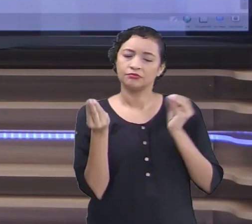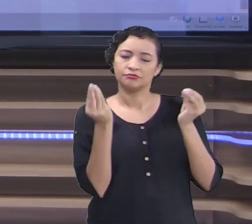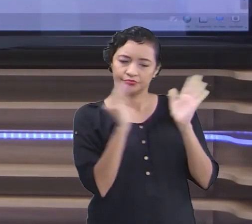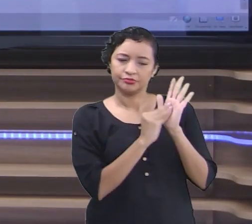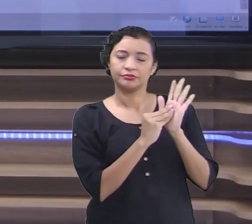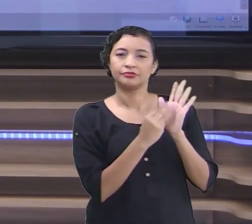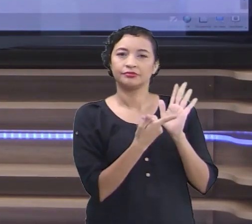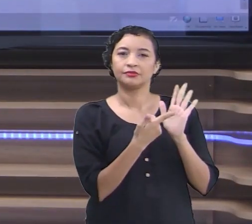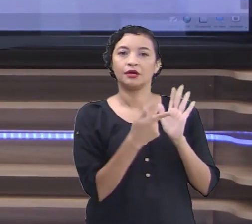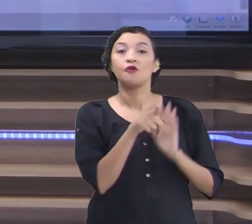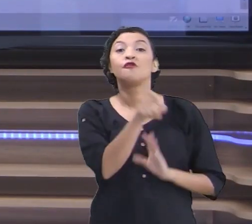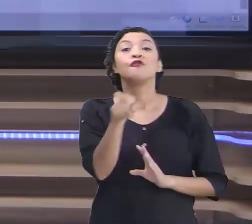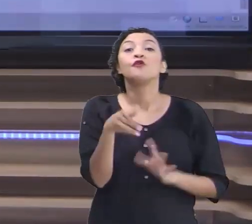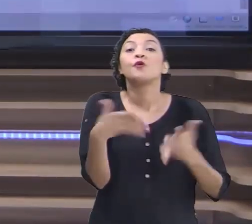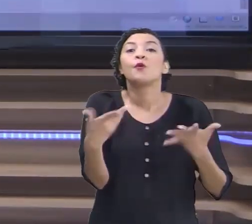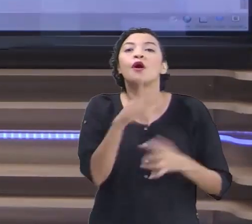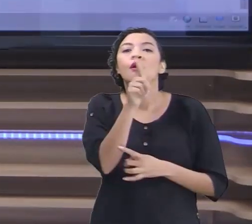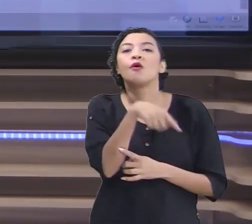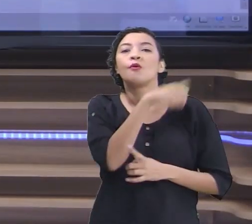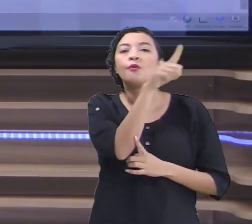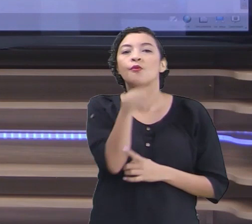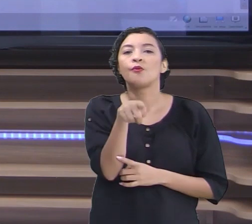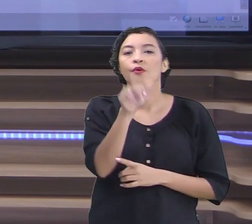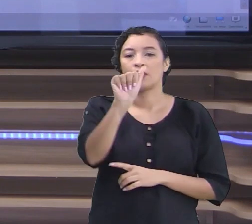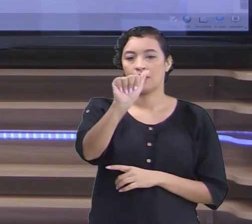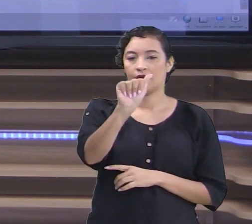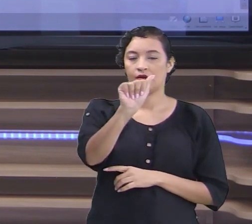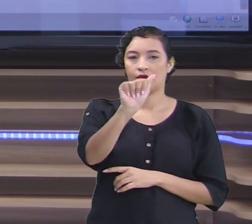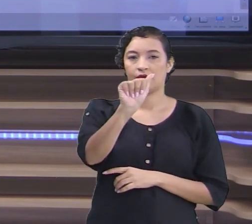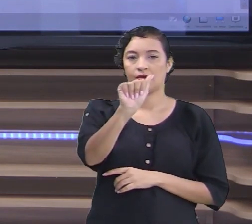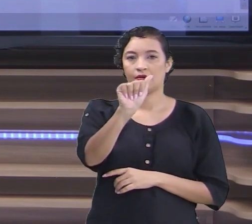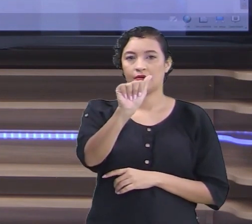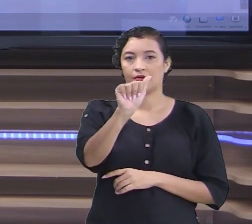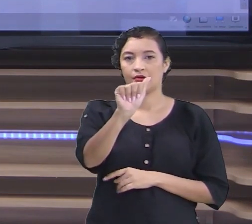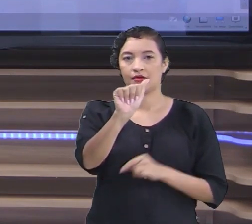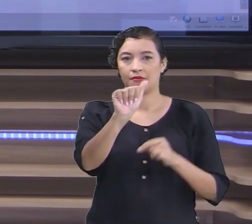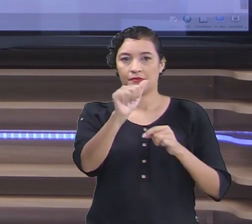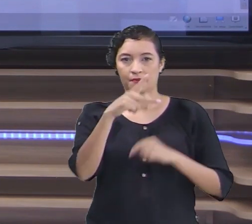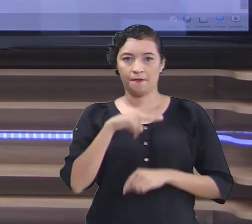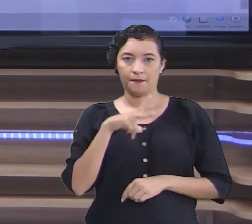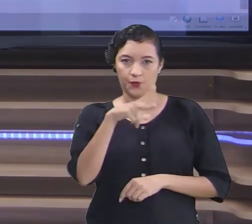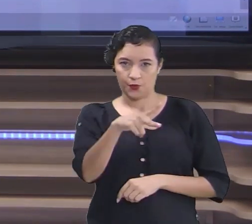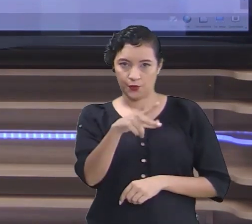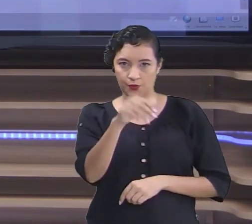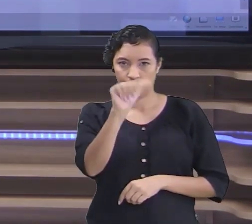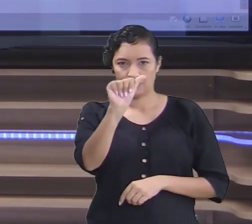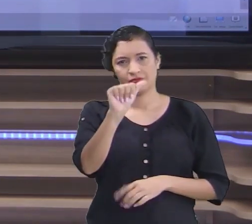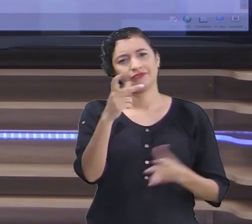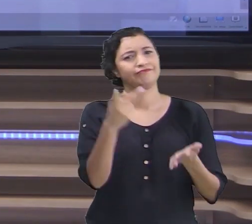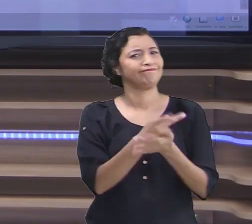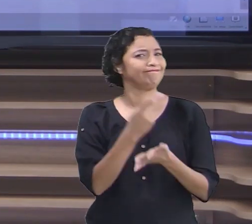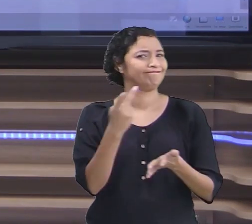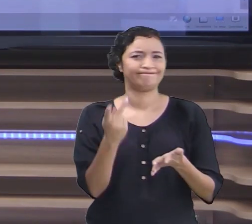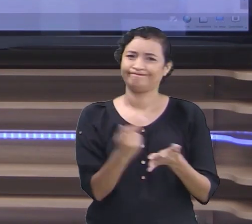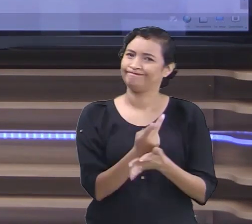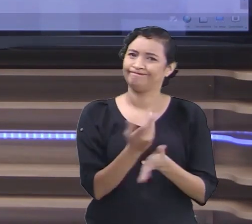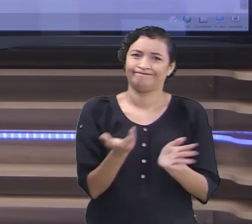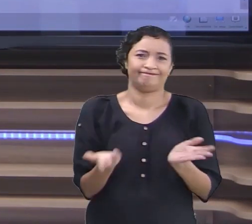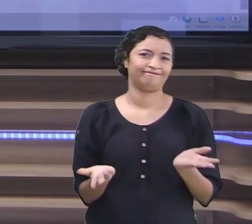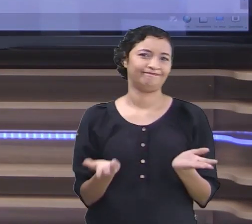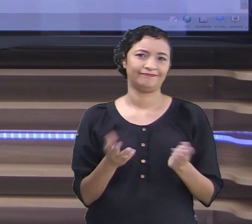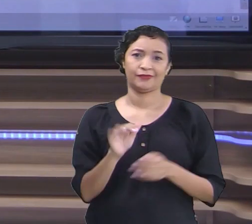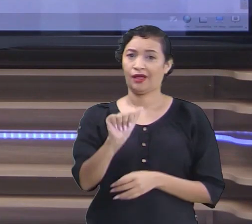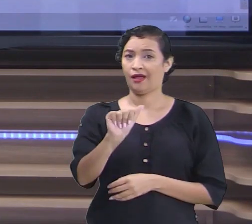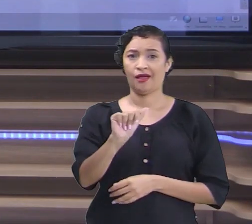Se você marcou qual letra? Marcou letra A, Portugal? Se você marcou letra A de Portugal, você errou, cara.